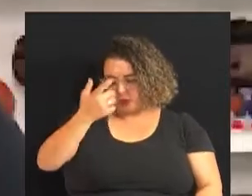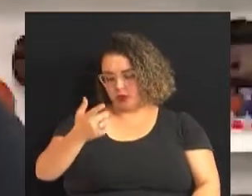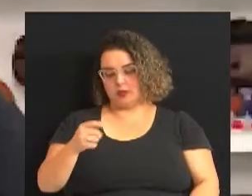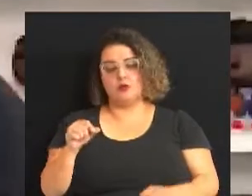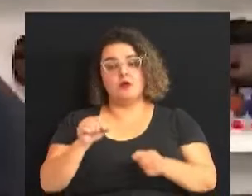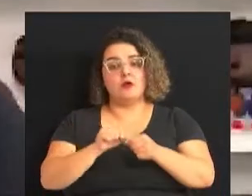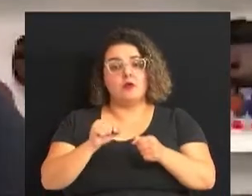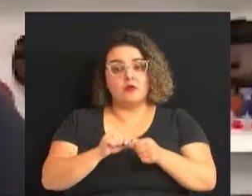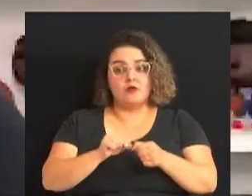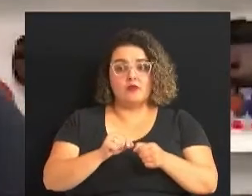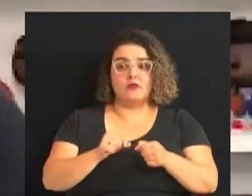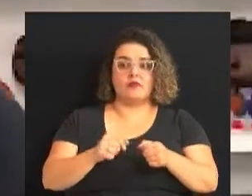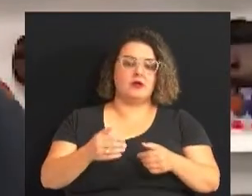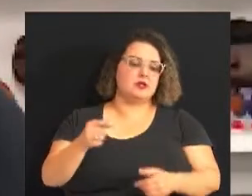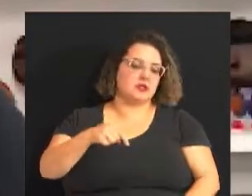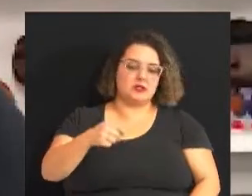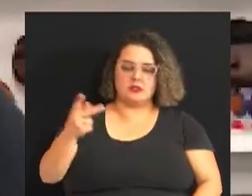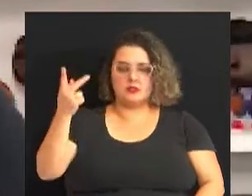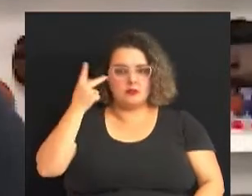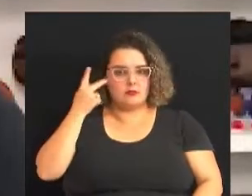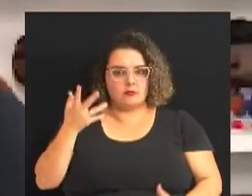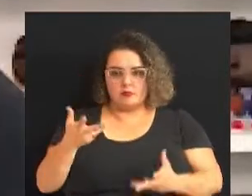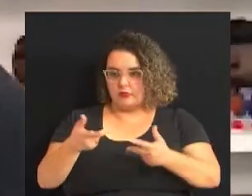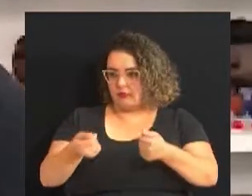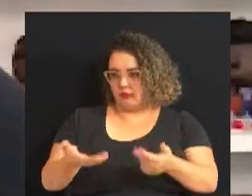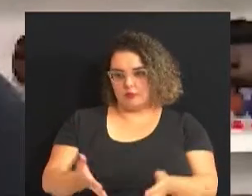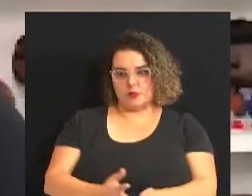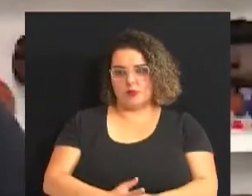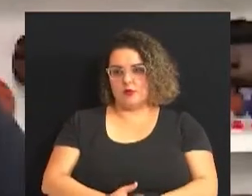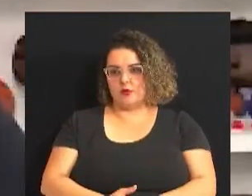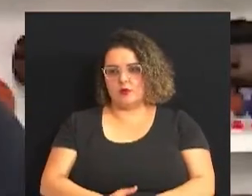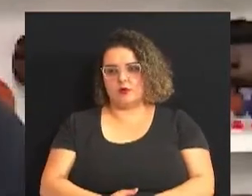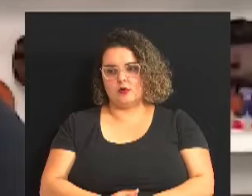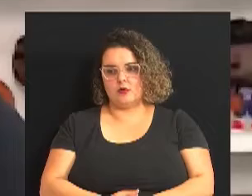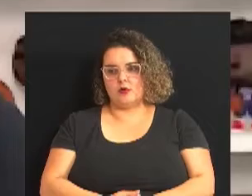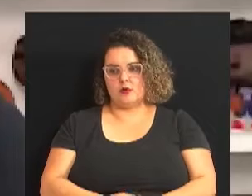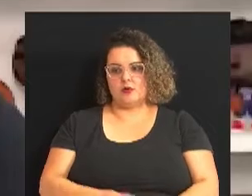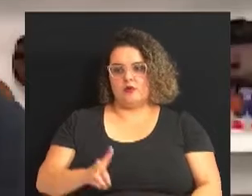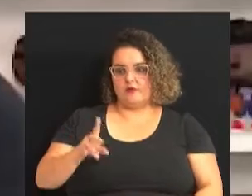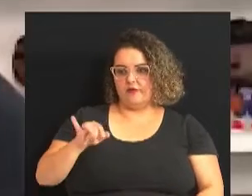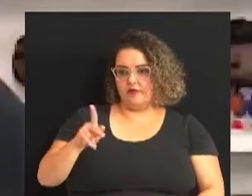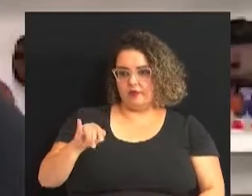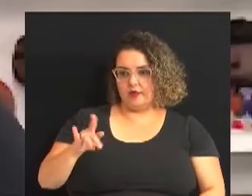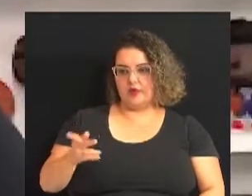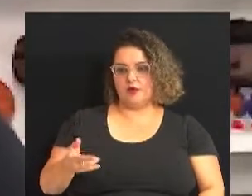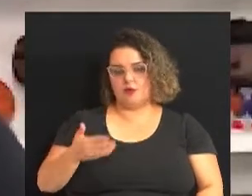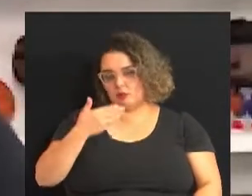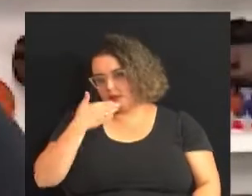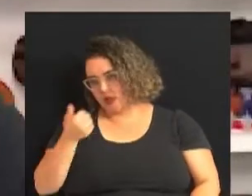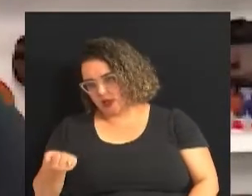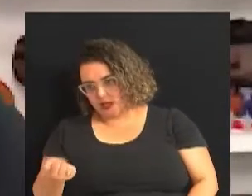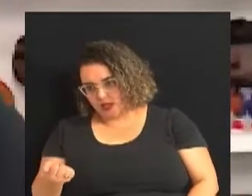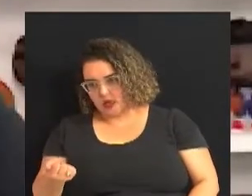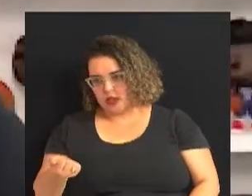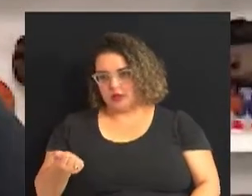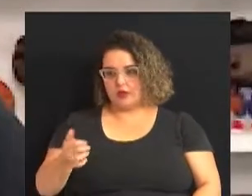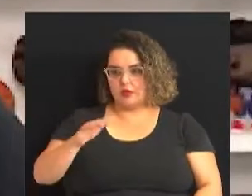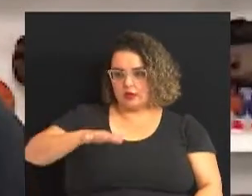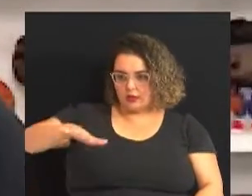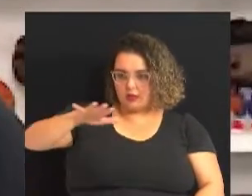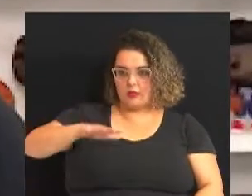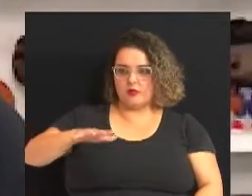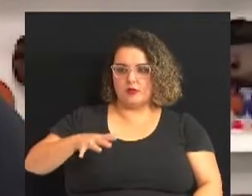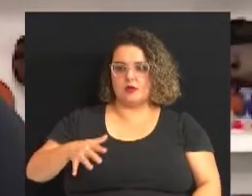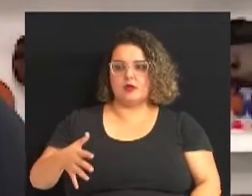pelo São Paulo maravilhosa, ele foi MVP, o jogador mais valioso, né? O melhor jogador da Liga das Américas, né? Da Champions League